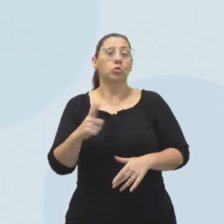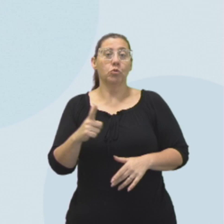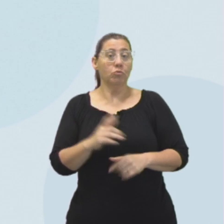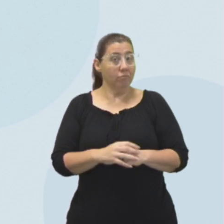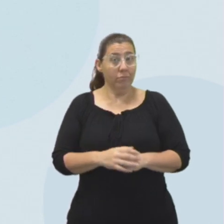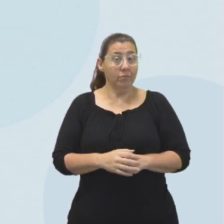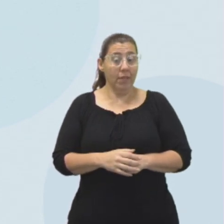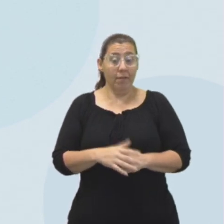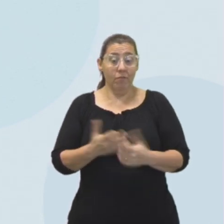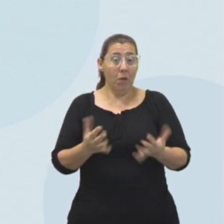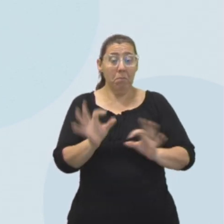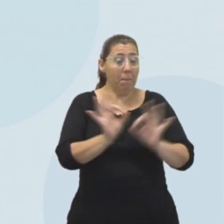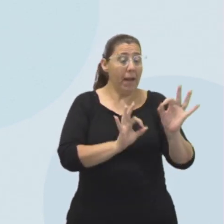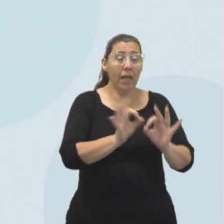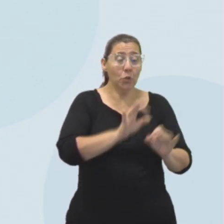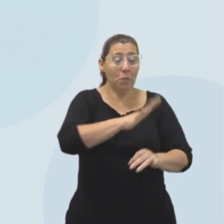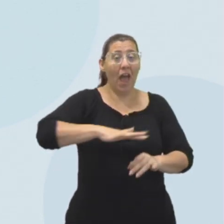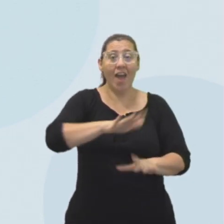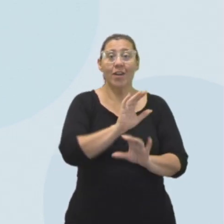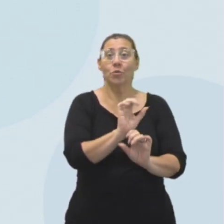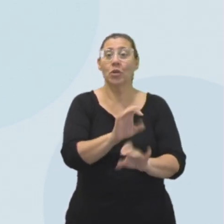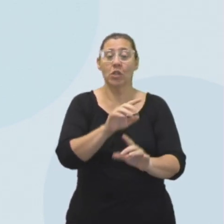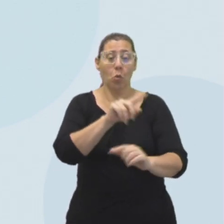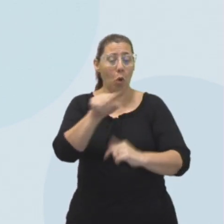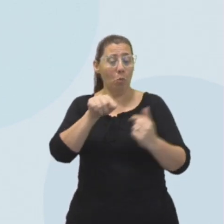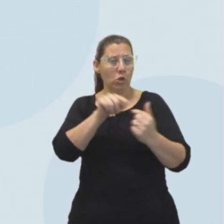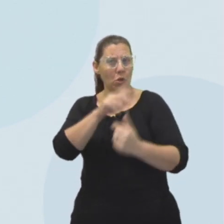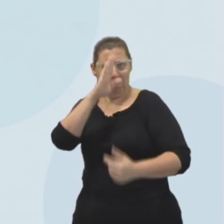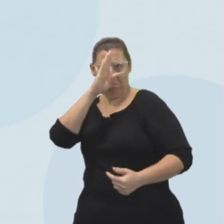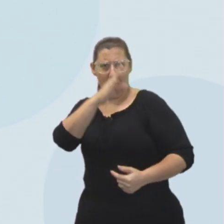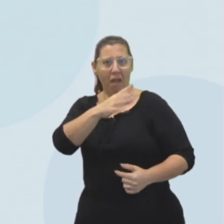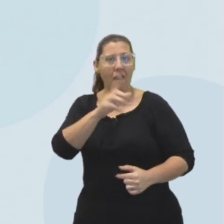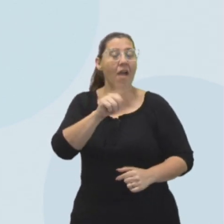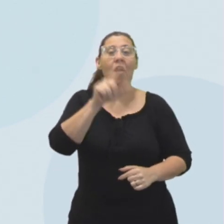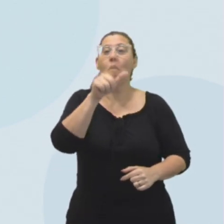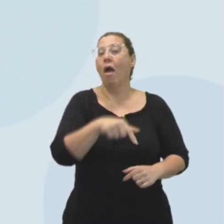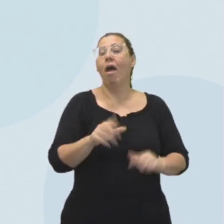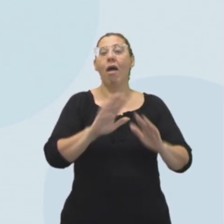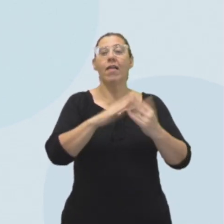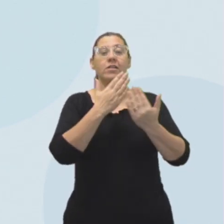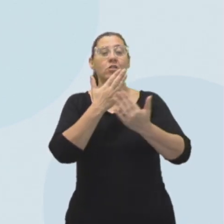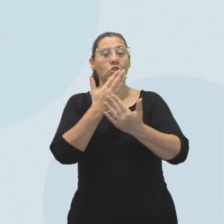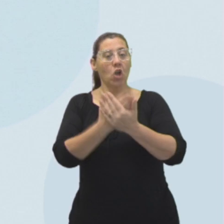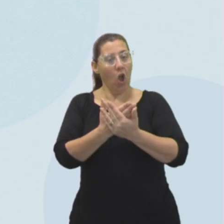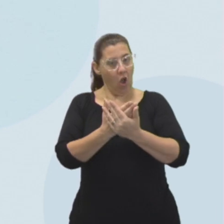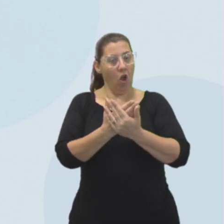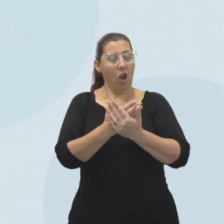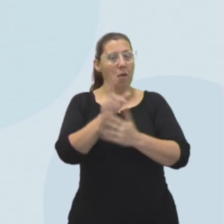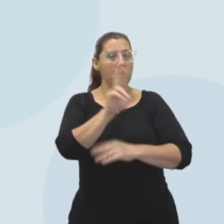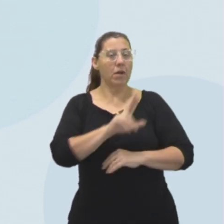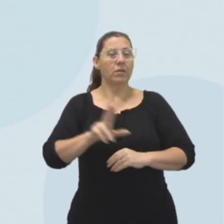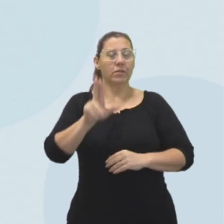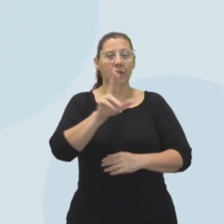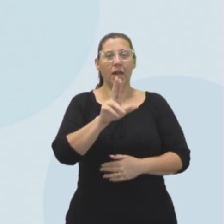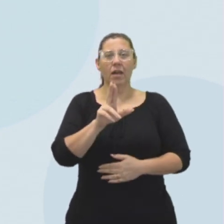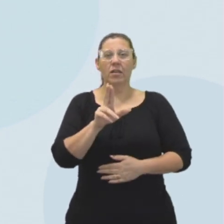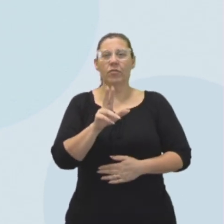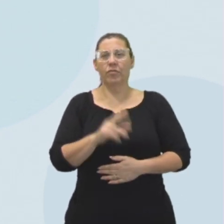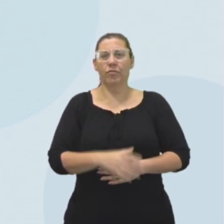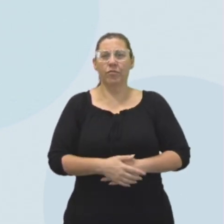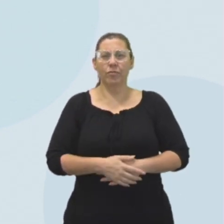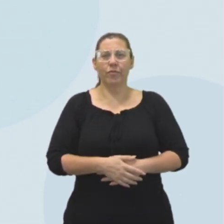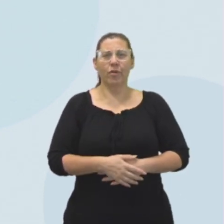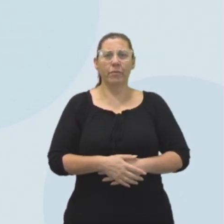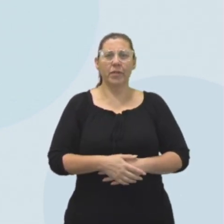viés educacional. O objetivo principal não é ir para as escolas, para ser usado para